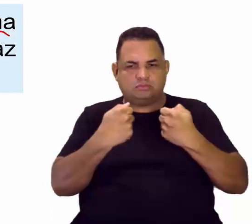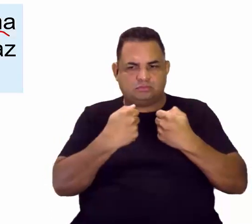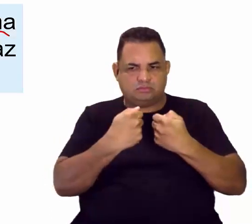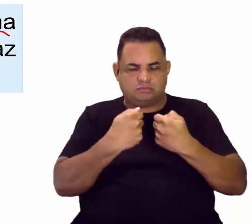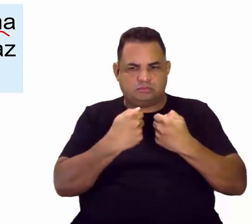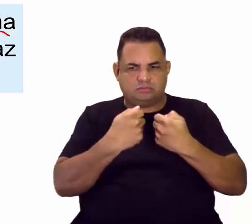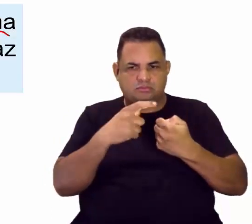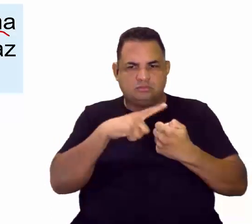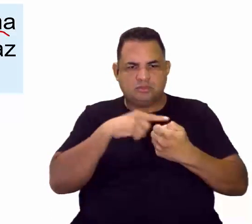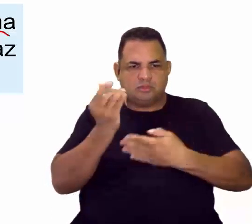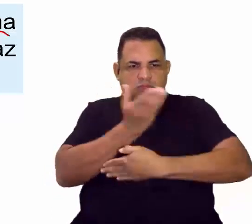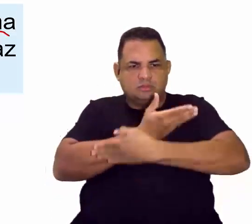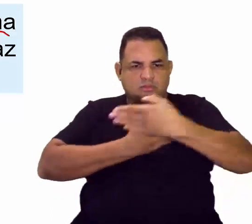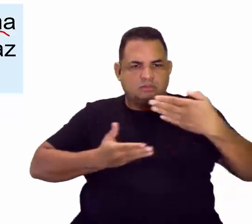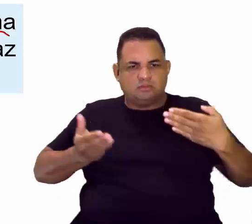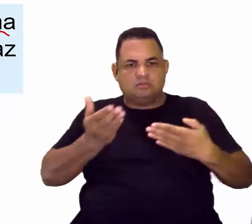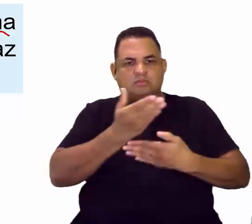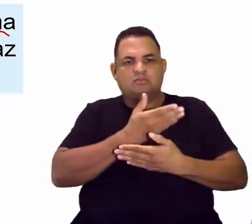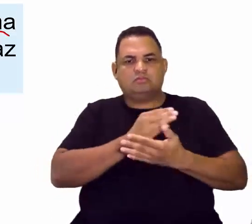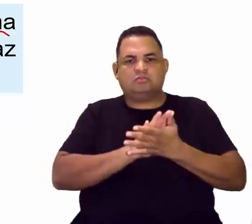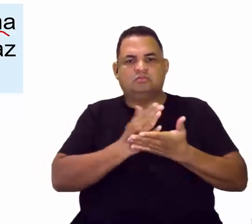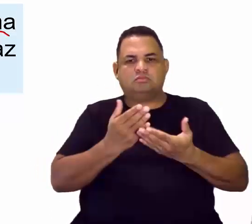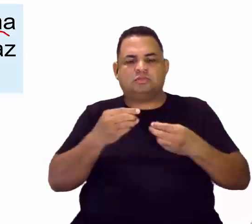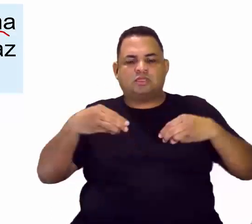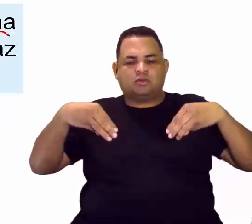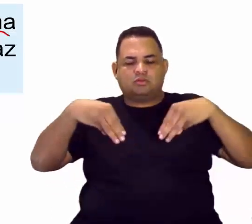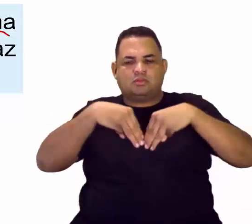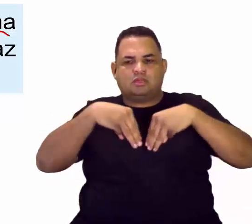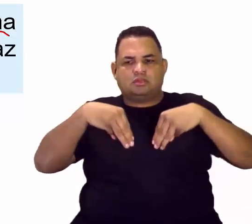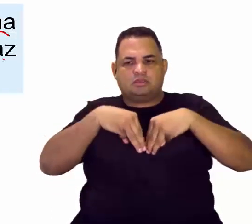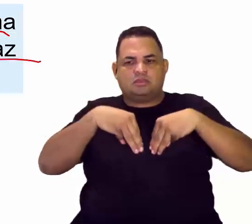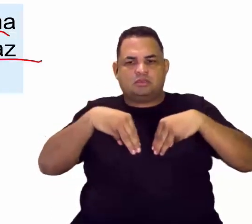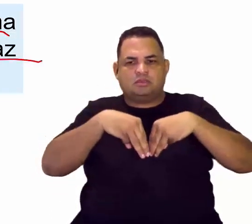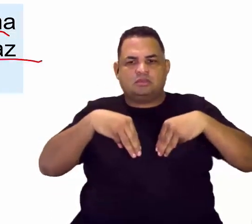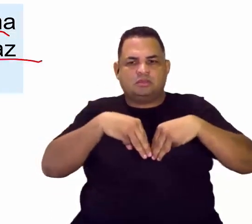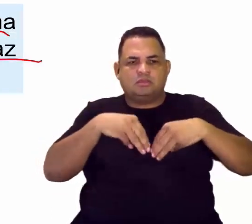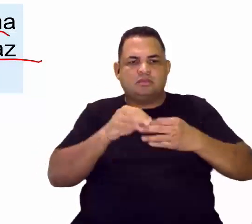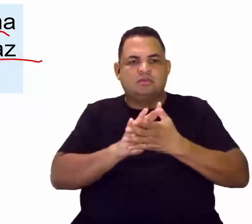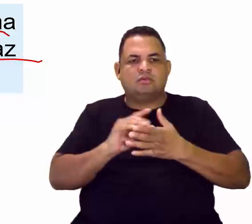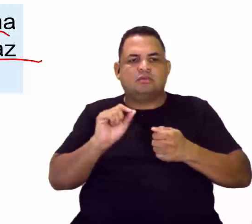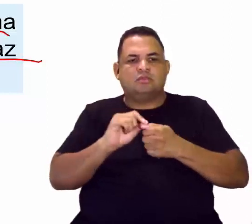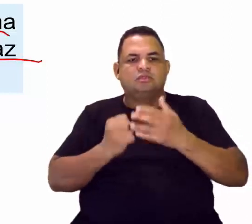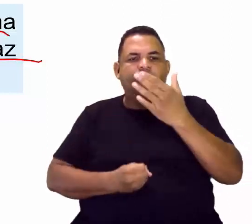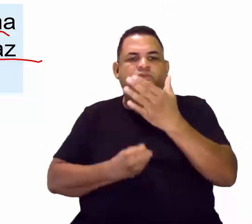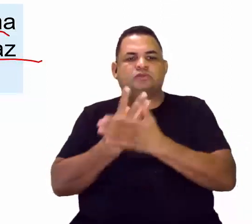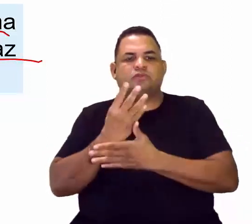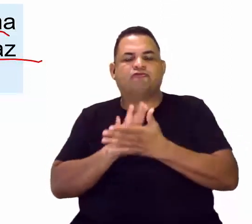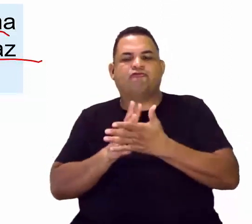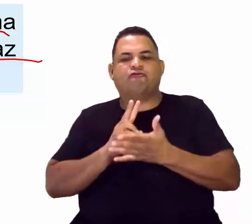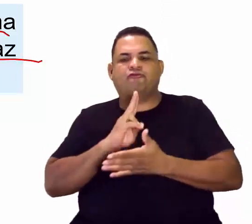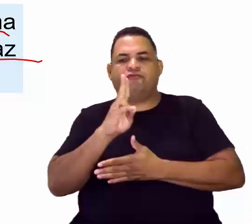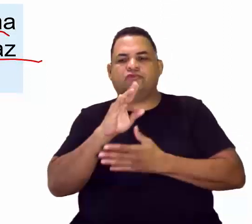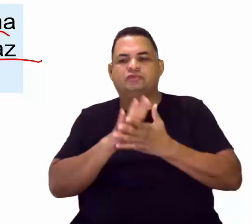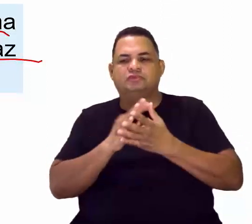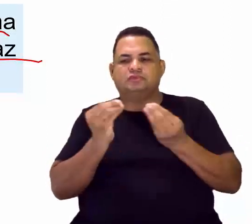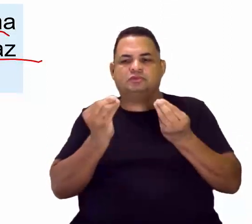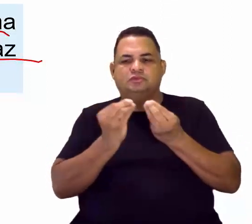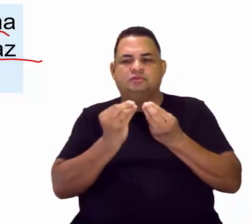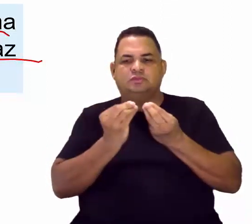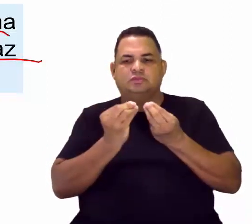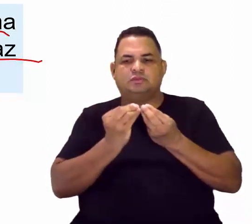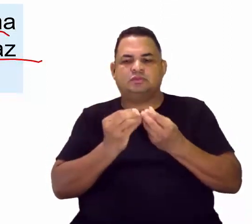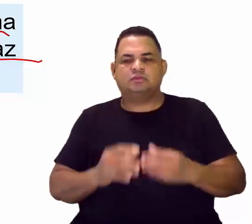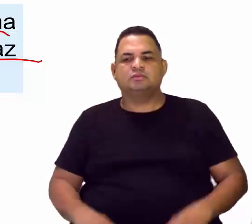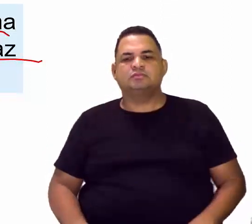há uma interação de seus campos magnéticos, o que faz surgir uma força entre elas. É isso mesmo, professora